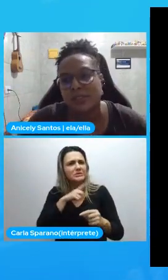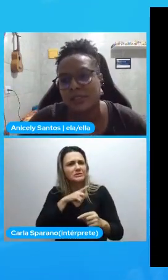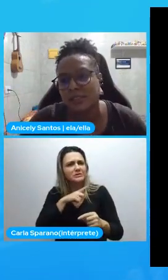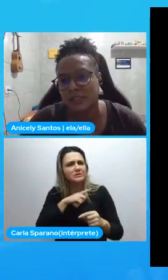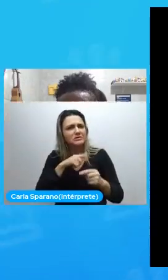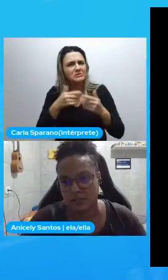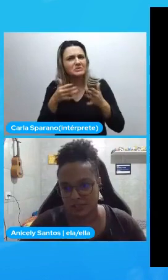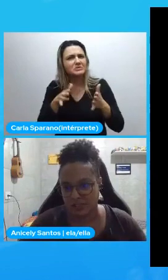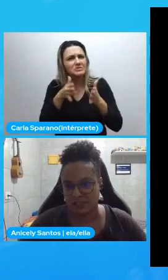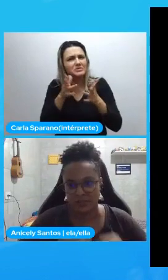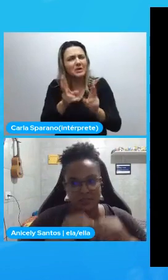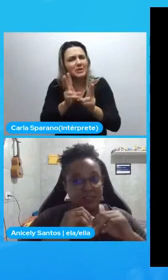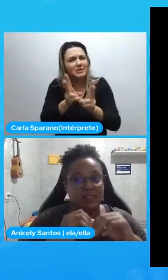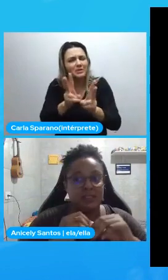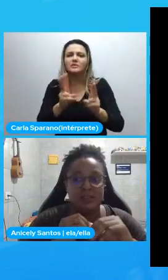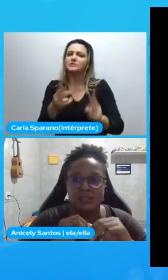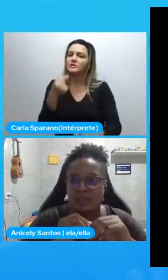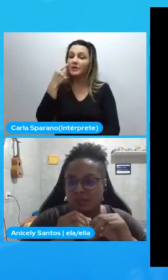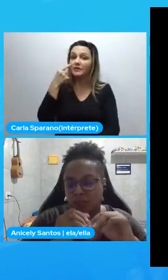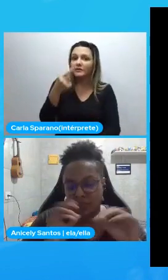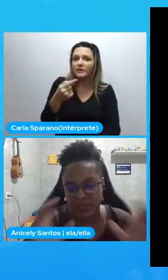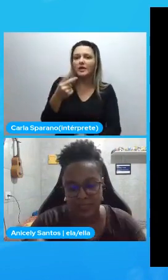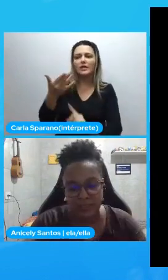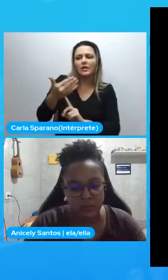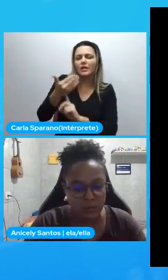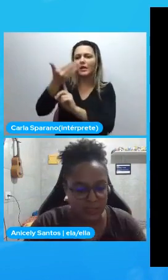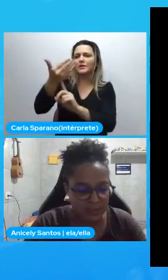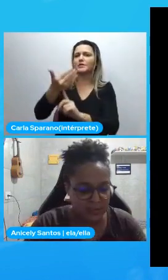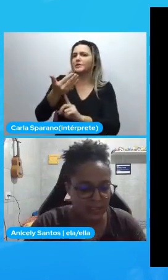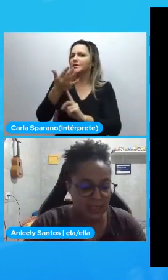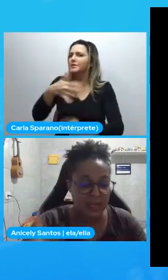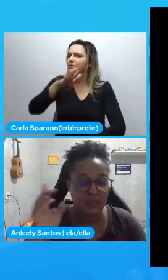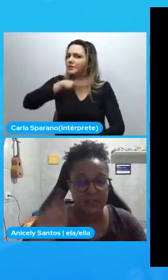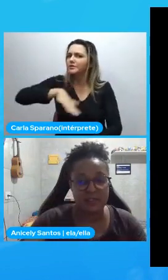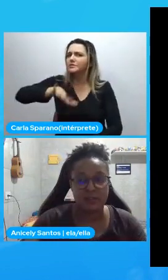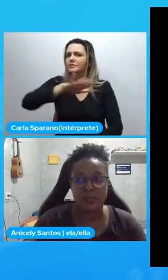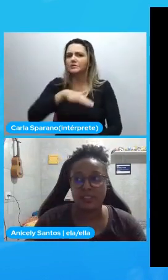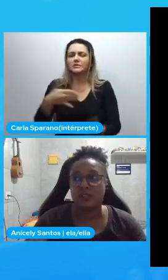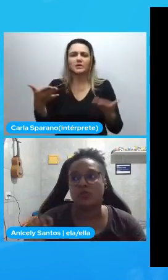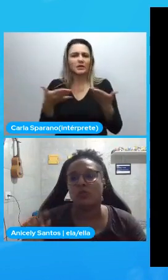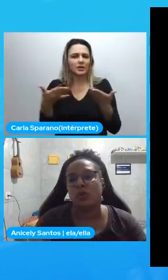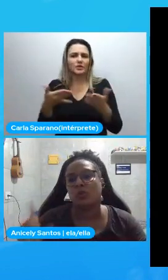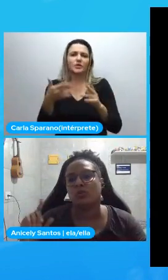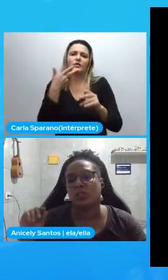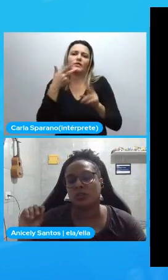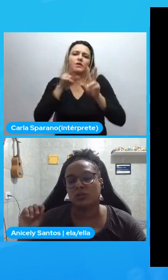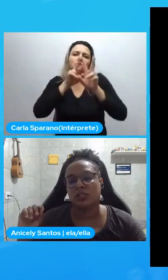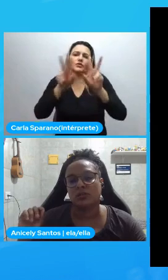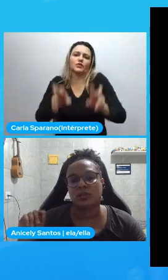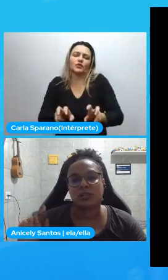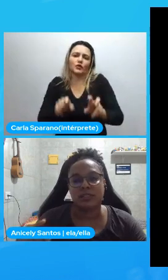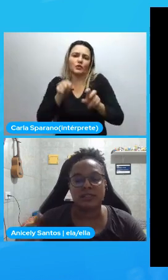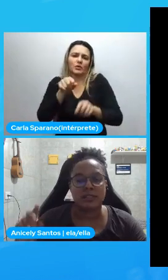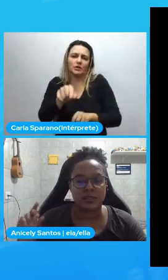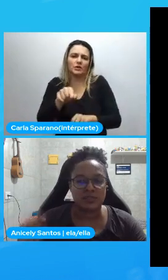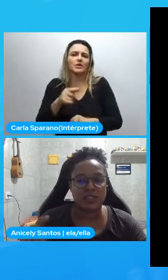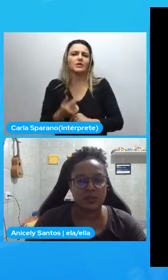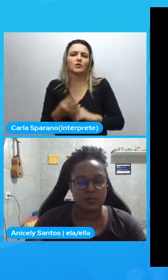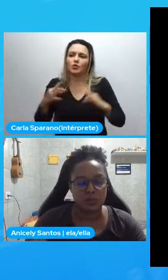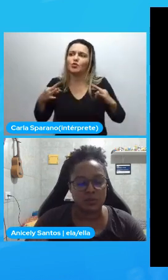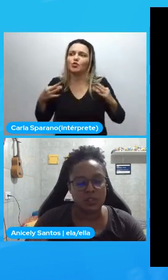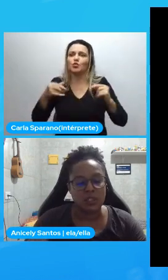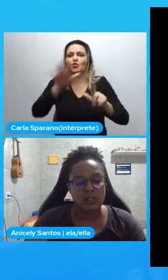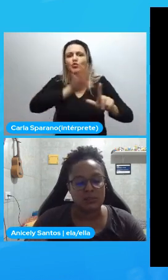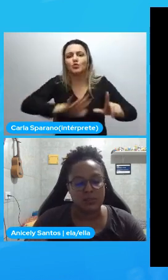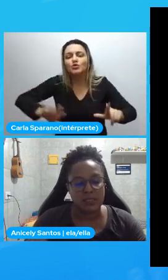Muito tranquilamente. Na tecnologia. Numa coisa que está acontecendo. Atualmente. Eu falei sobre isso. pouco. Não na sua totalidade. Mas